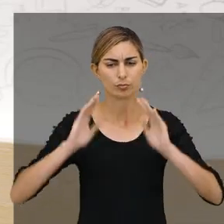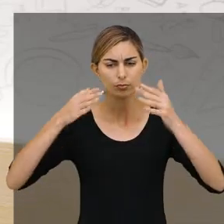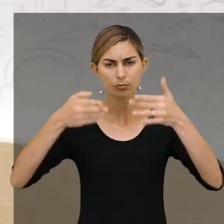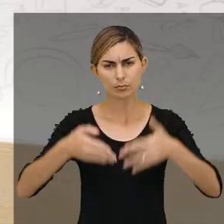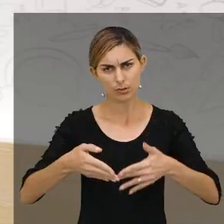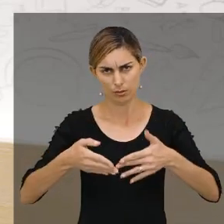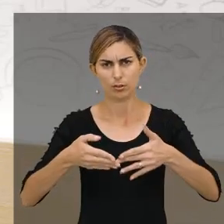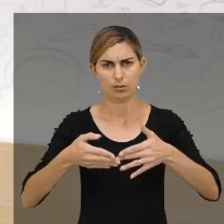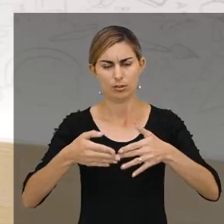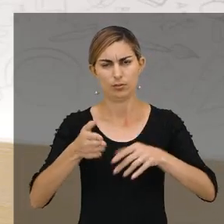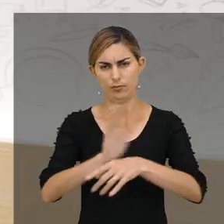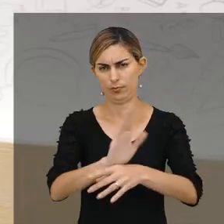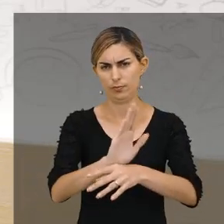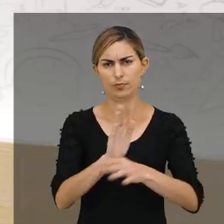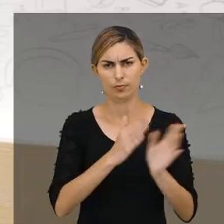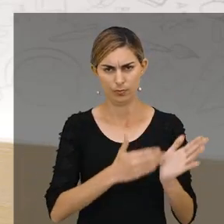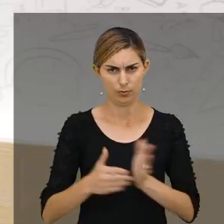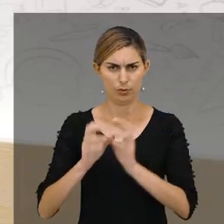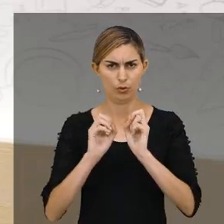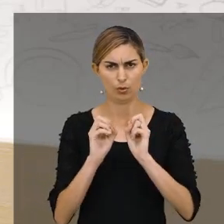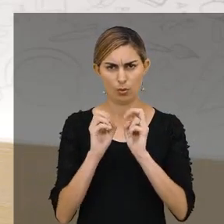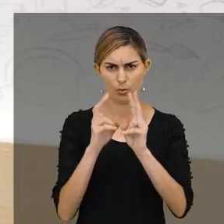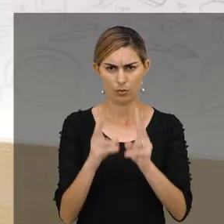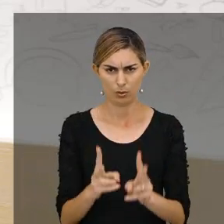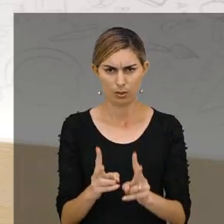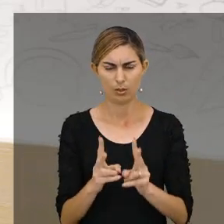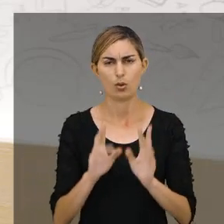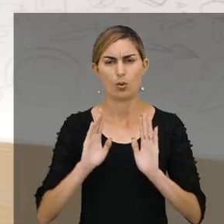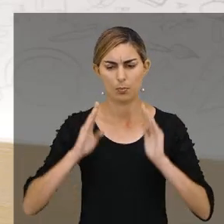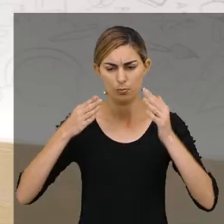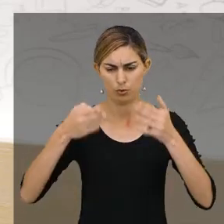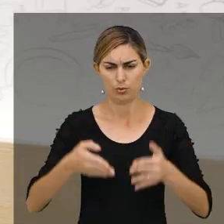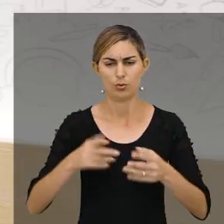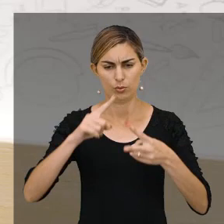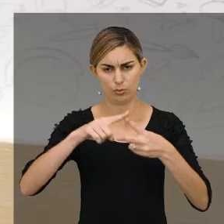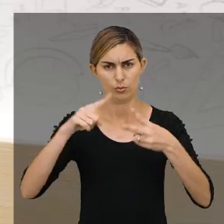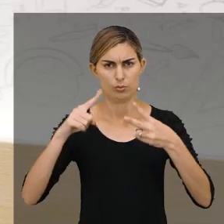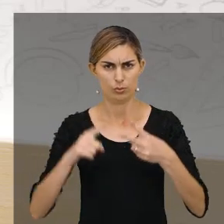são os objetivos deste vídeo, ok?